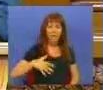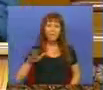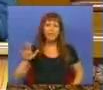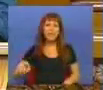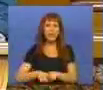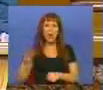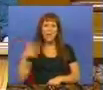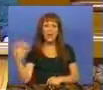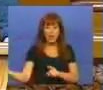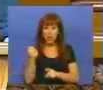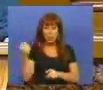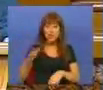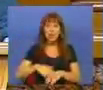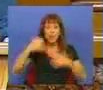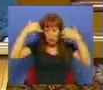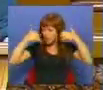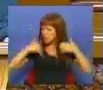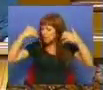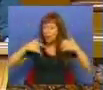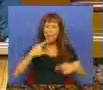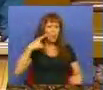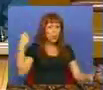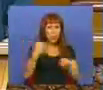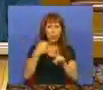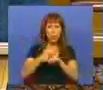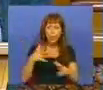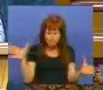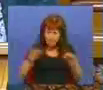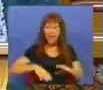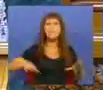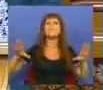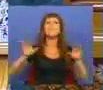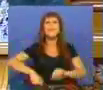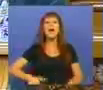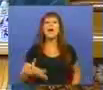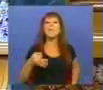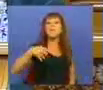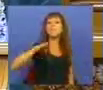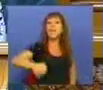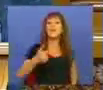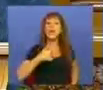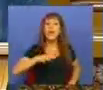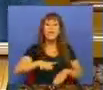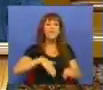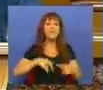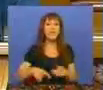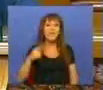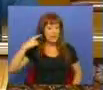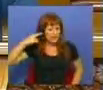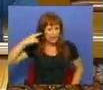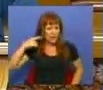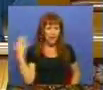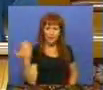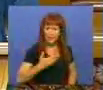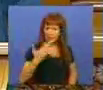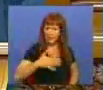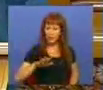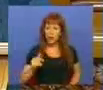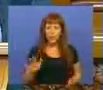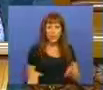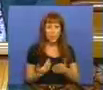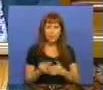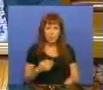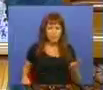direitos conseguidos à custa de muito suor e de muitas lutas vai mais longe. O Partido Socialista quer fazer caducar direitos quando